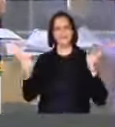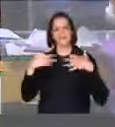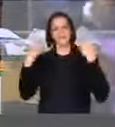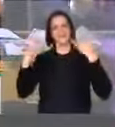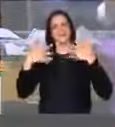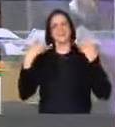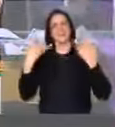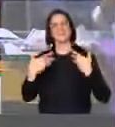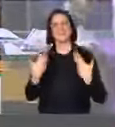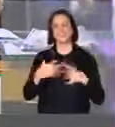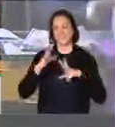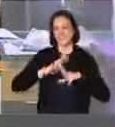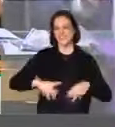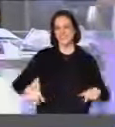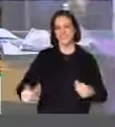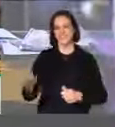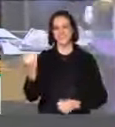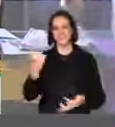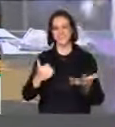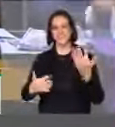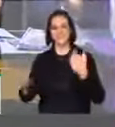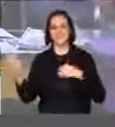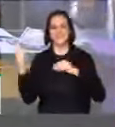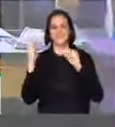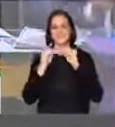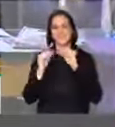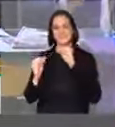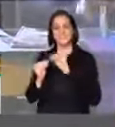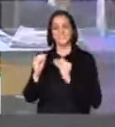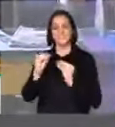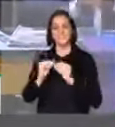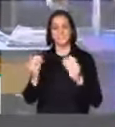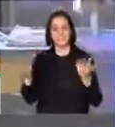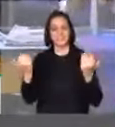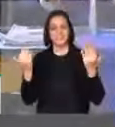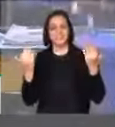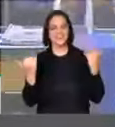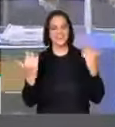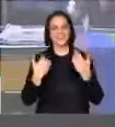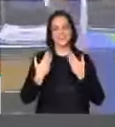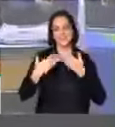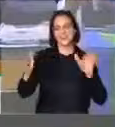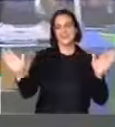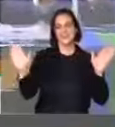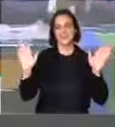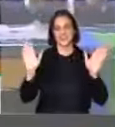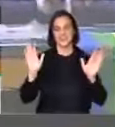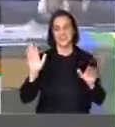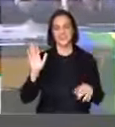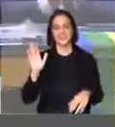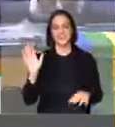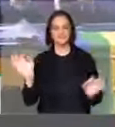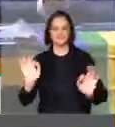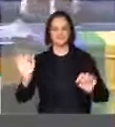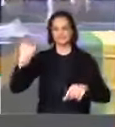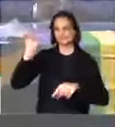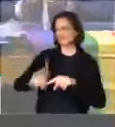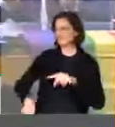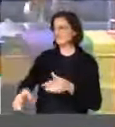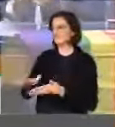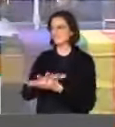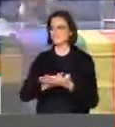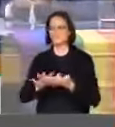alegria cura, venha me beijar. Abra a porta desse armário que não tem censura pra